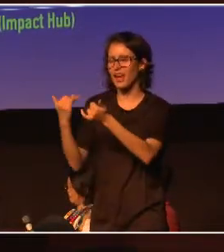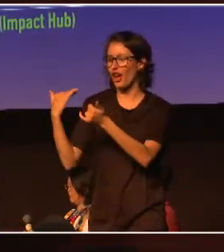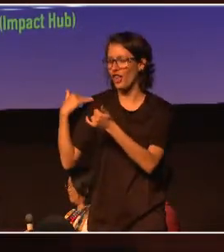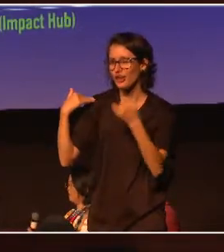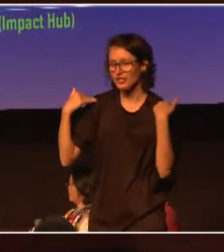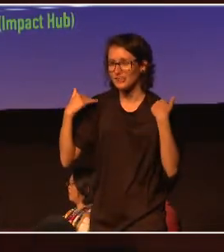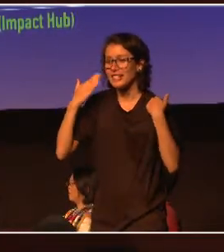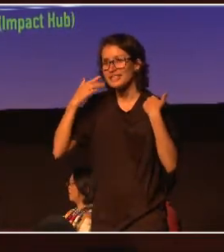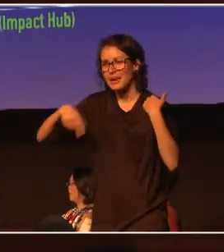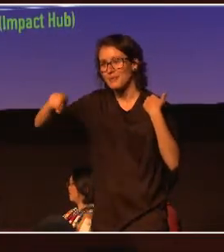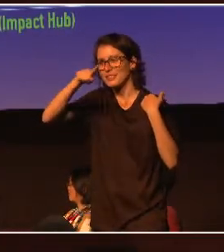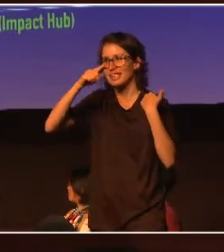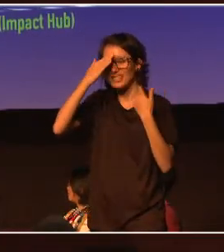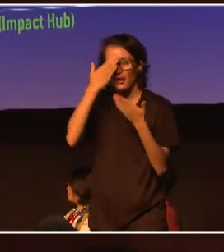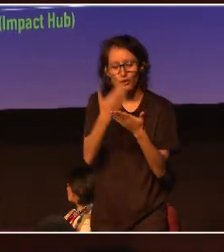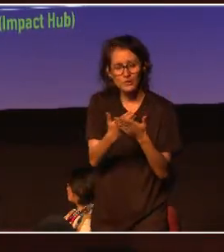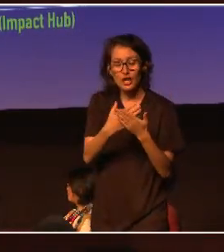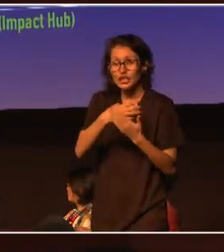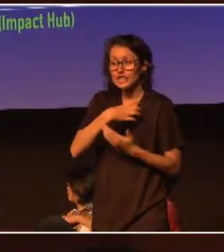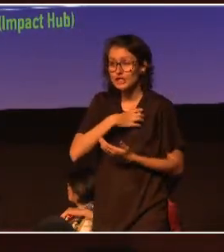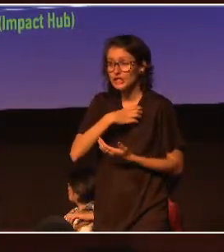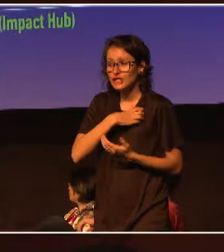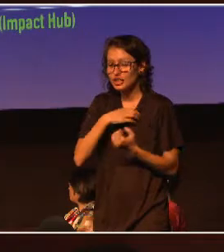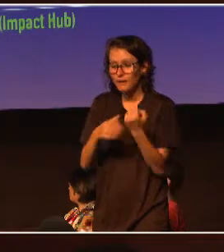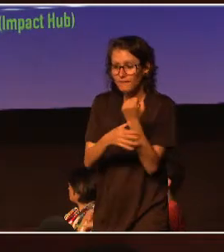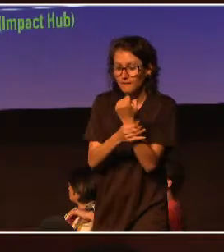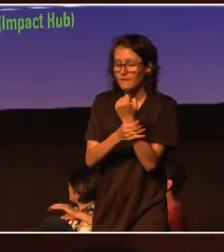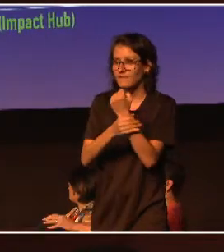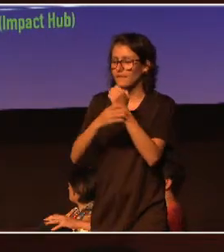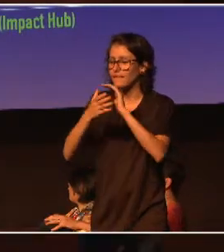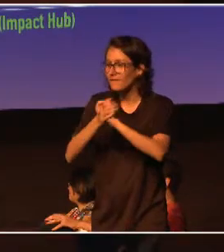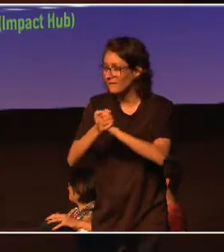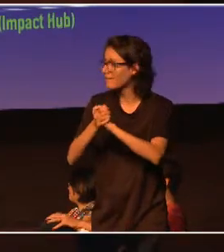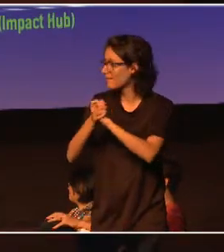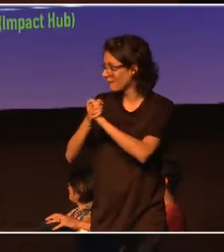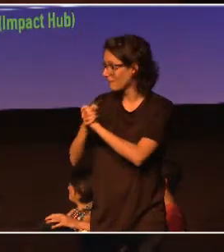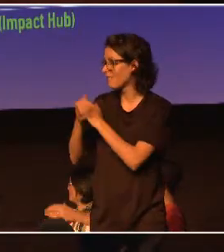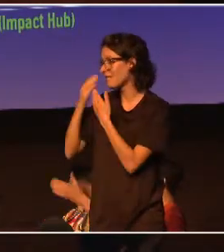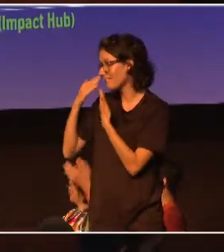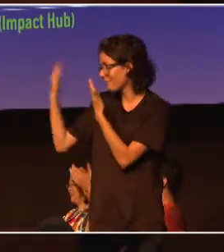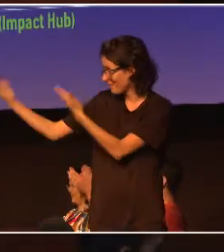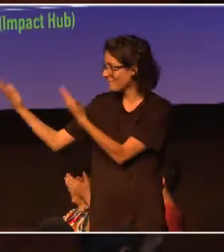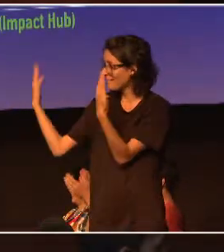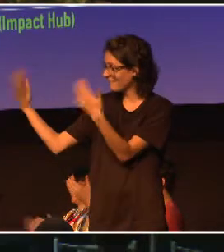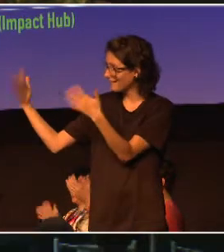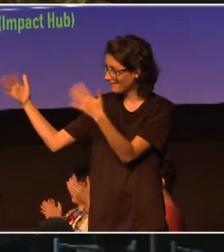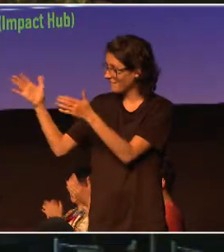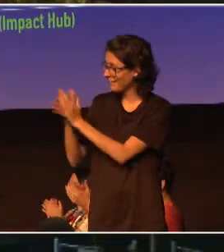ele está fazendo a gente confiar um no outro, ele sabe tudo o que está acontecendo.